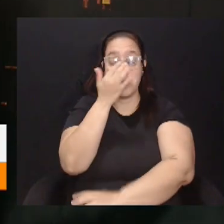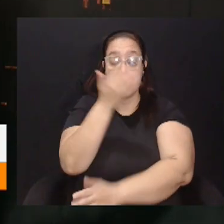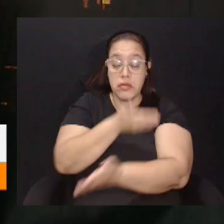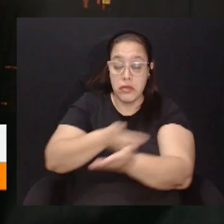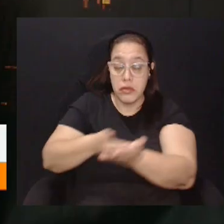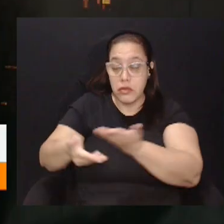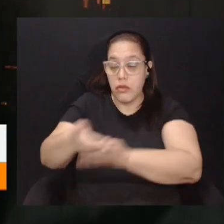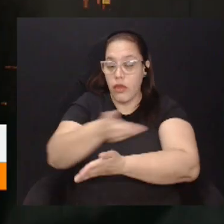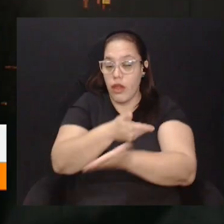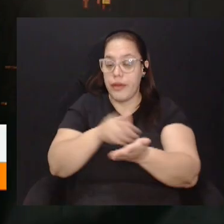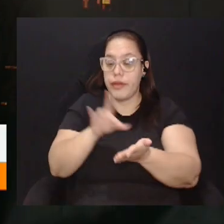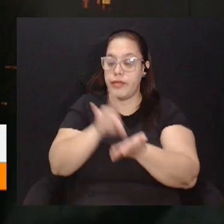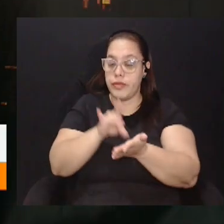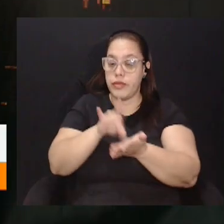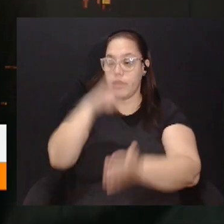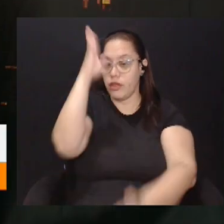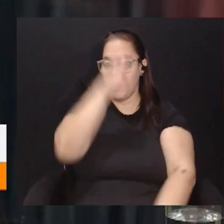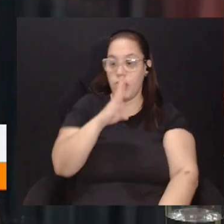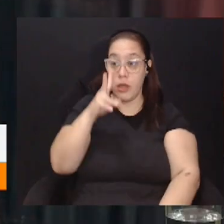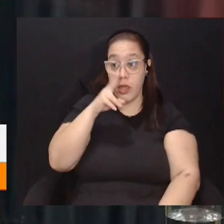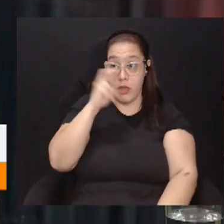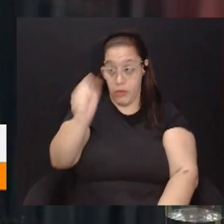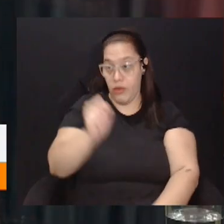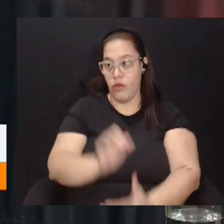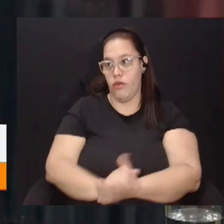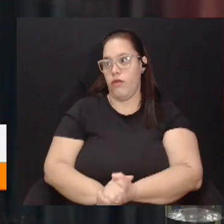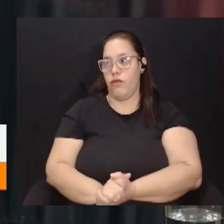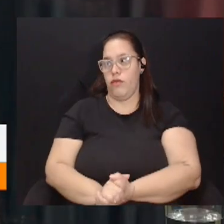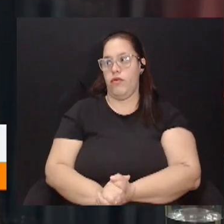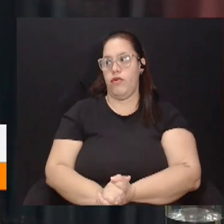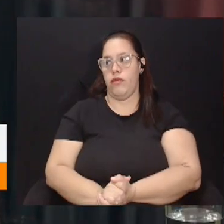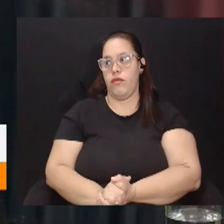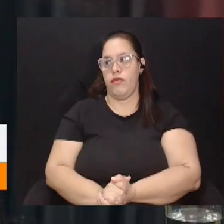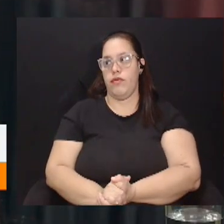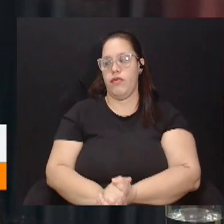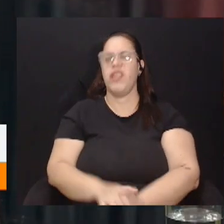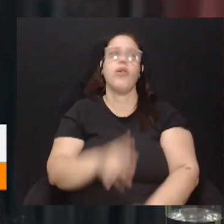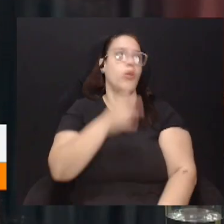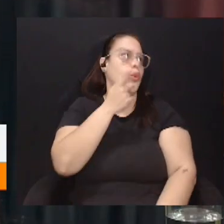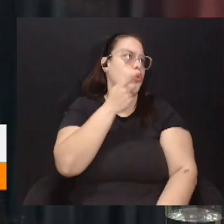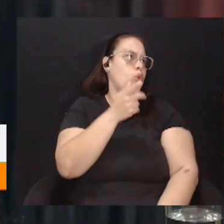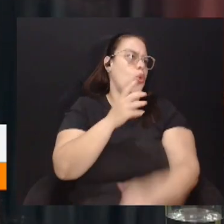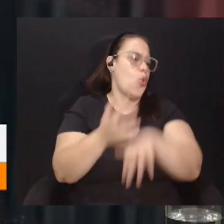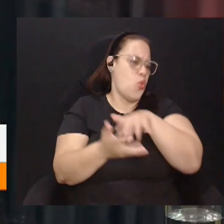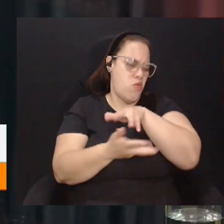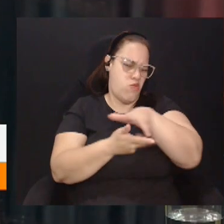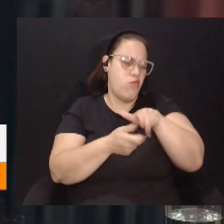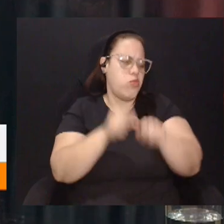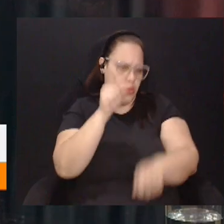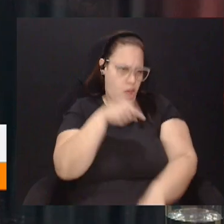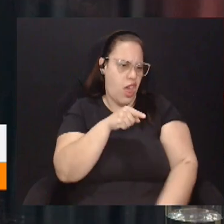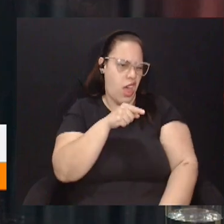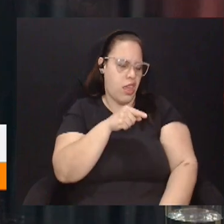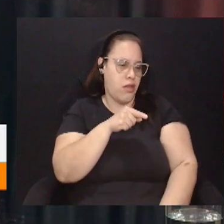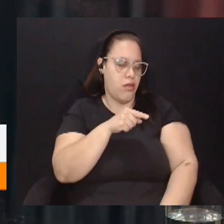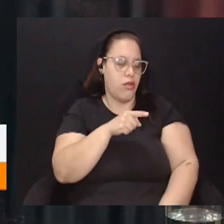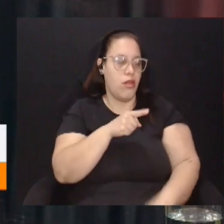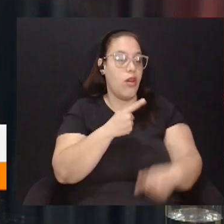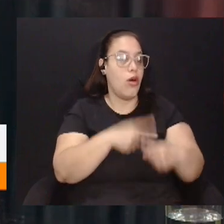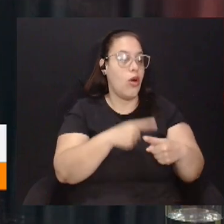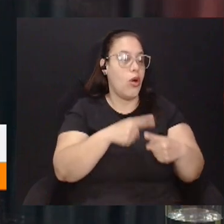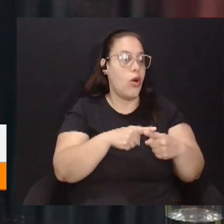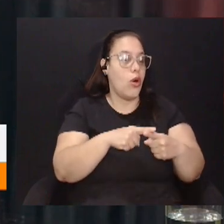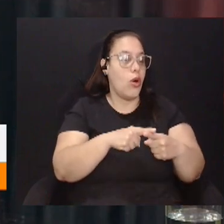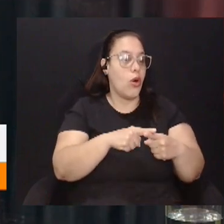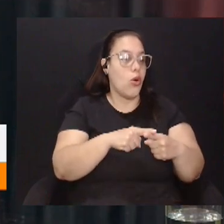aqui no Brasil é mais forte isso? Eu diria que no mundo todo é assim, né? Uhum, Porque o espírito da Páscoa,